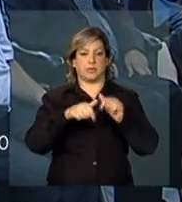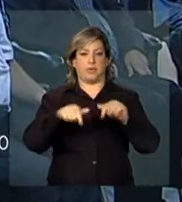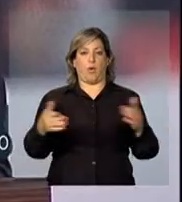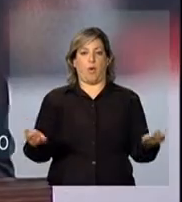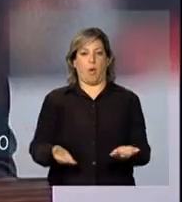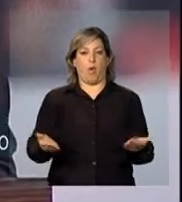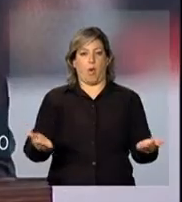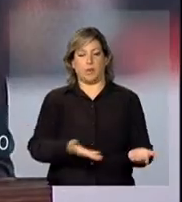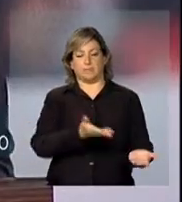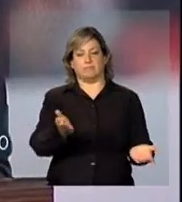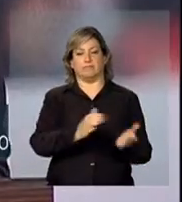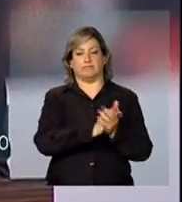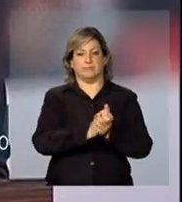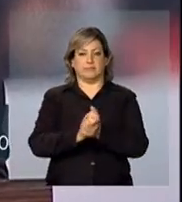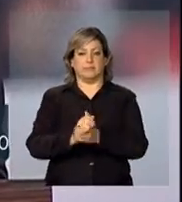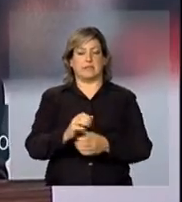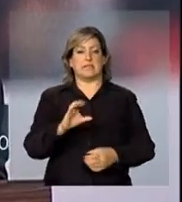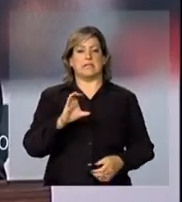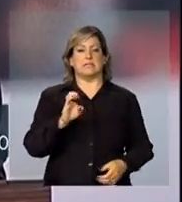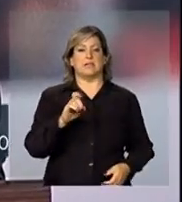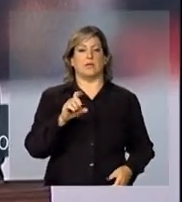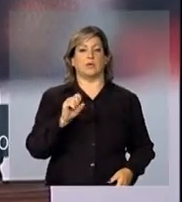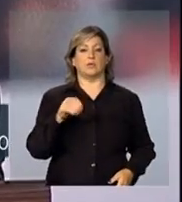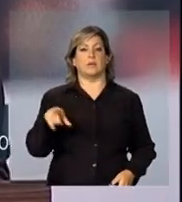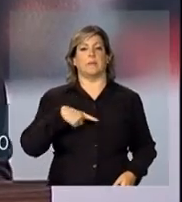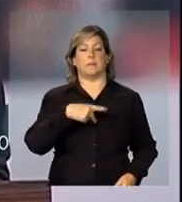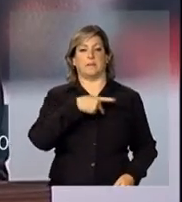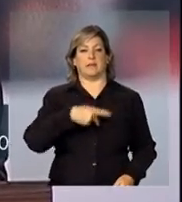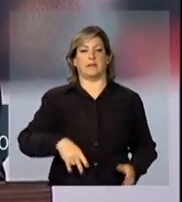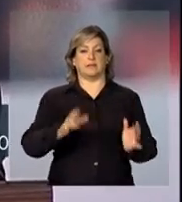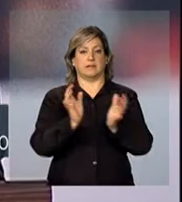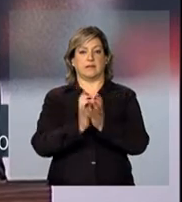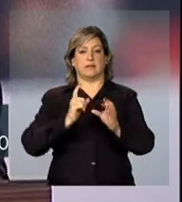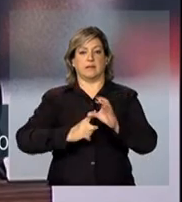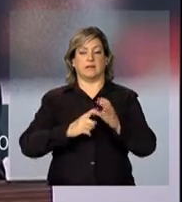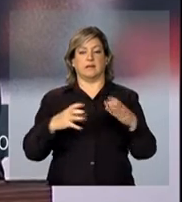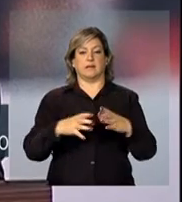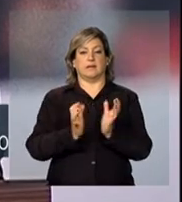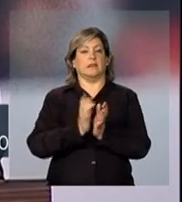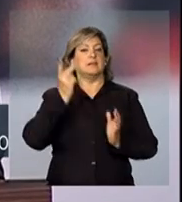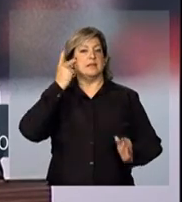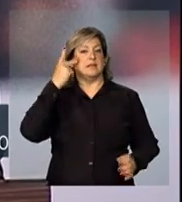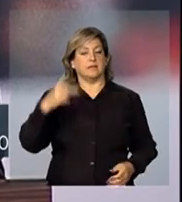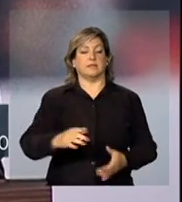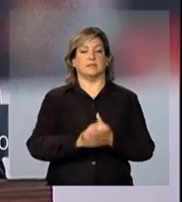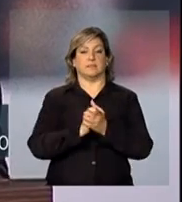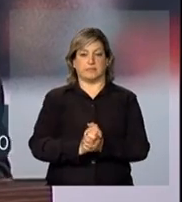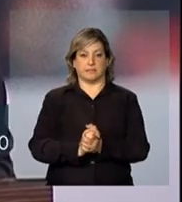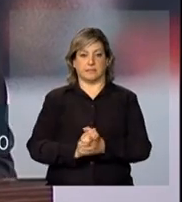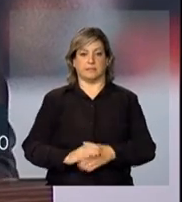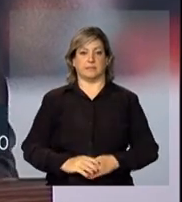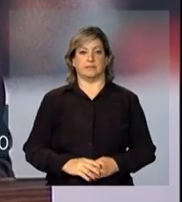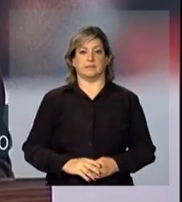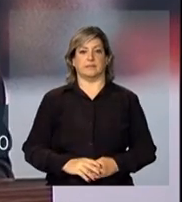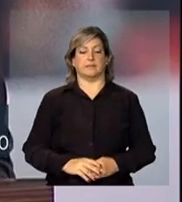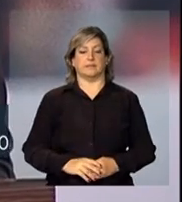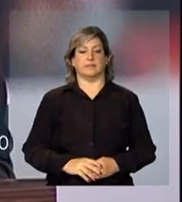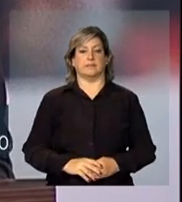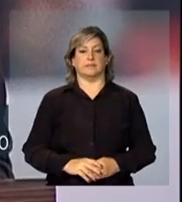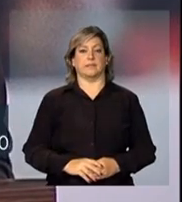excelentíssimo Celso Giglio presidente da Assembleia Legislativa do Estado de São Paulo